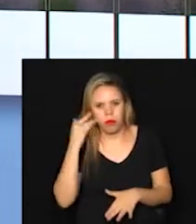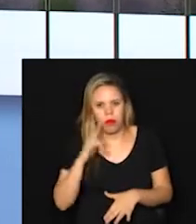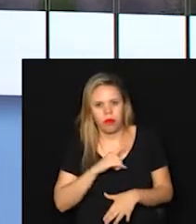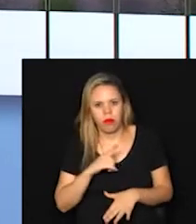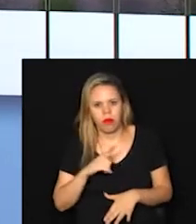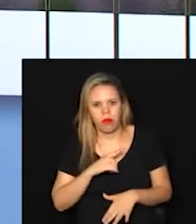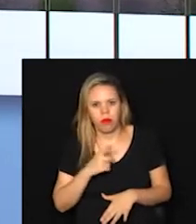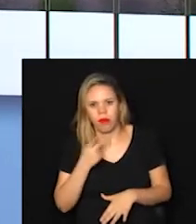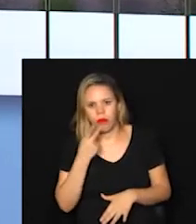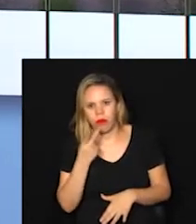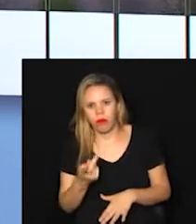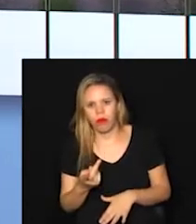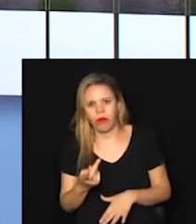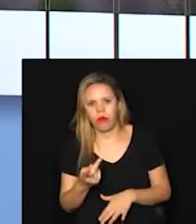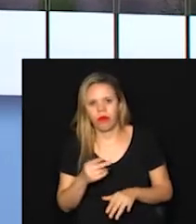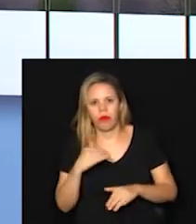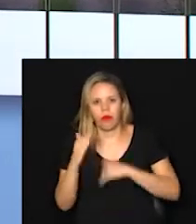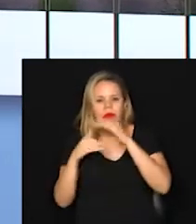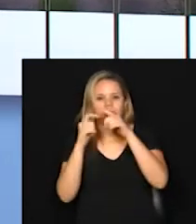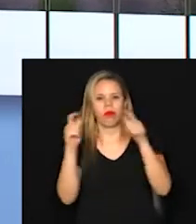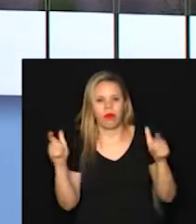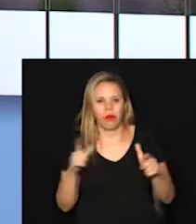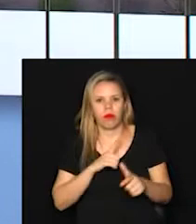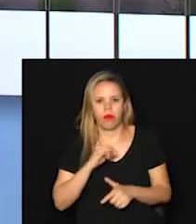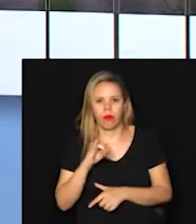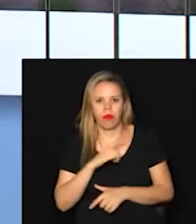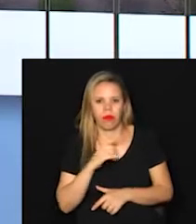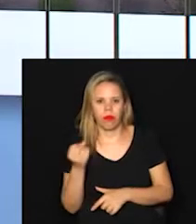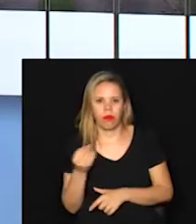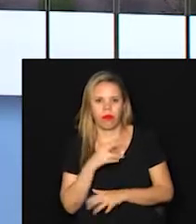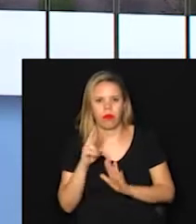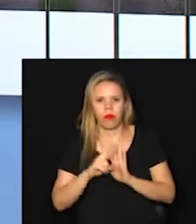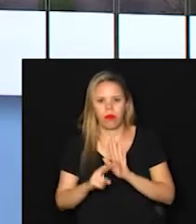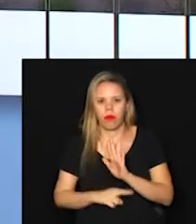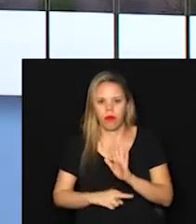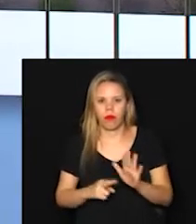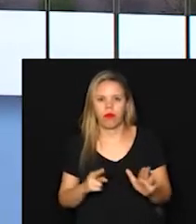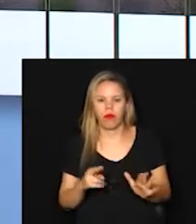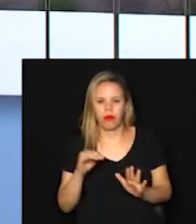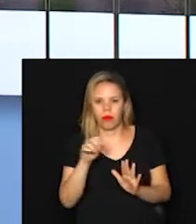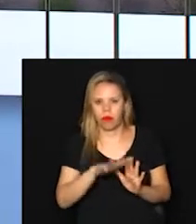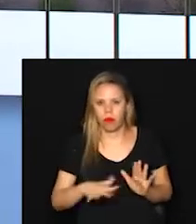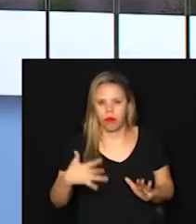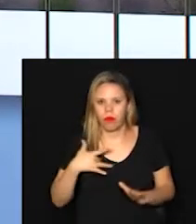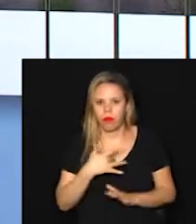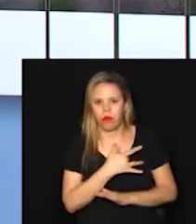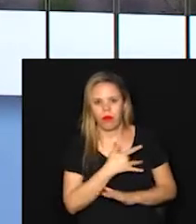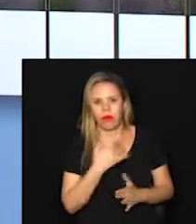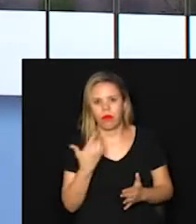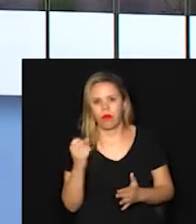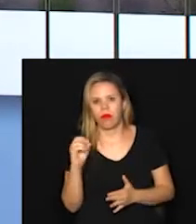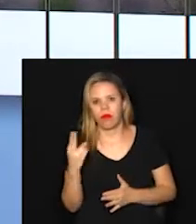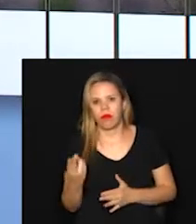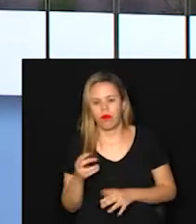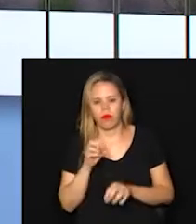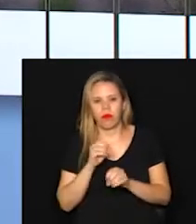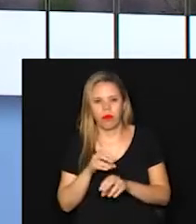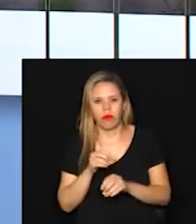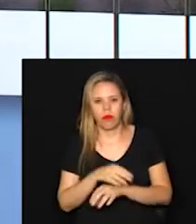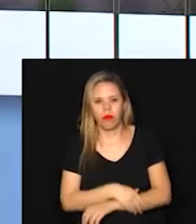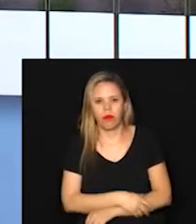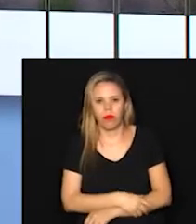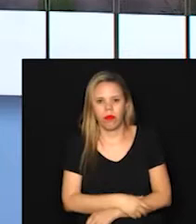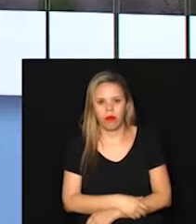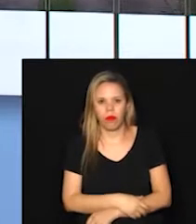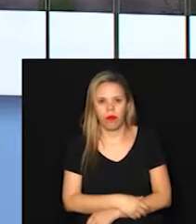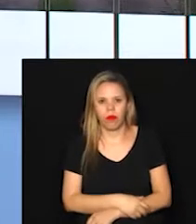coletiva falando aí desses avanços, se teremos novas medidas na área da saúde ou na área da educação,